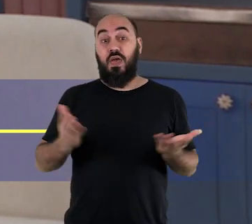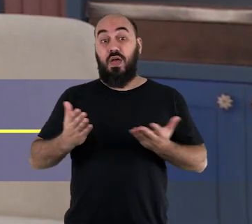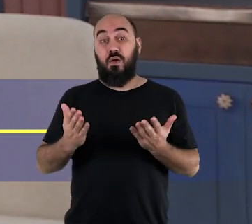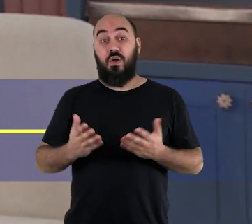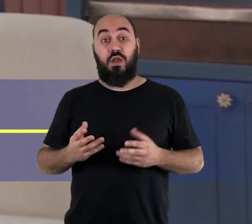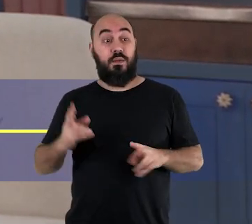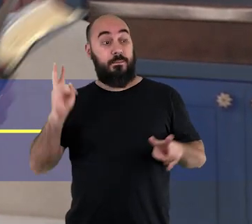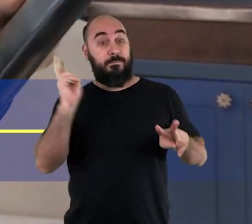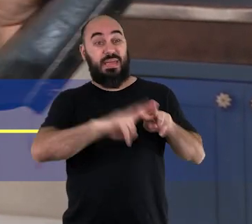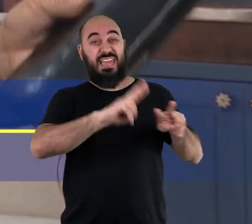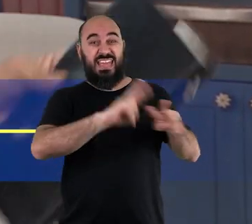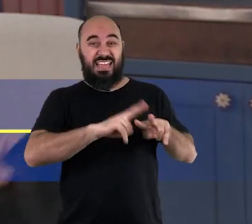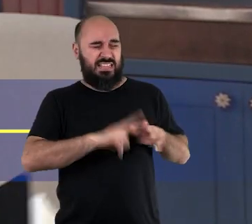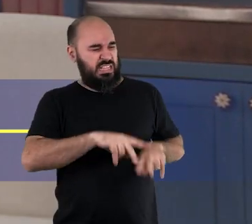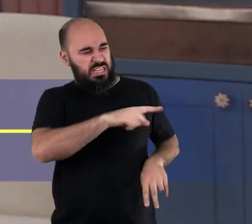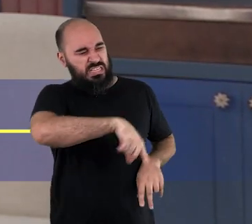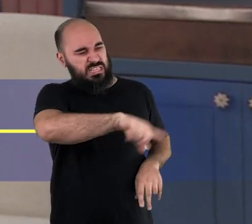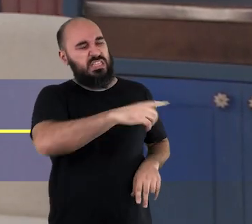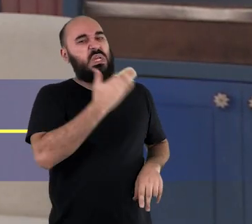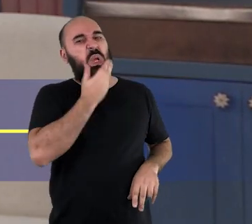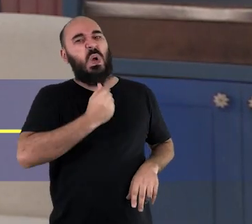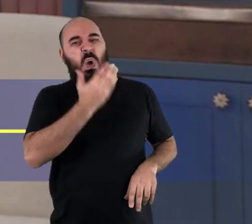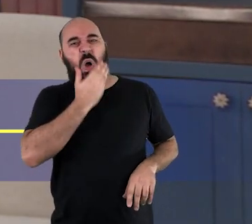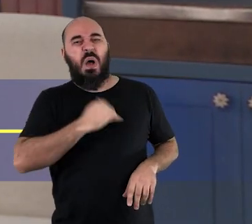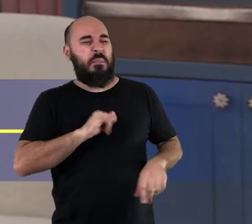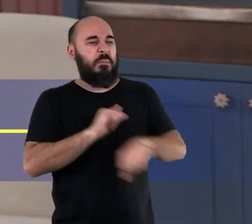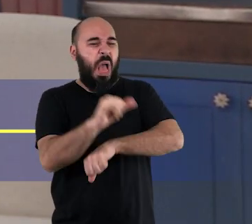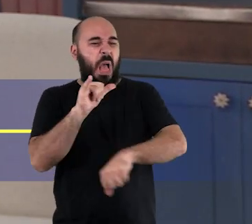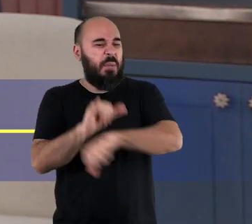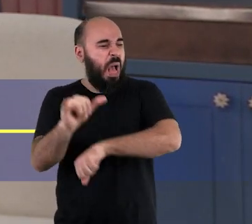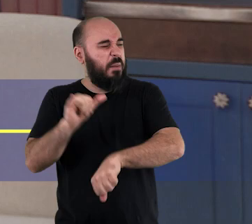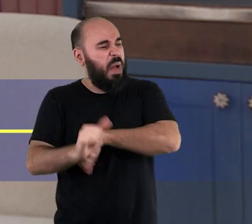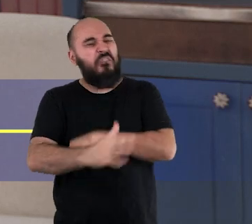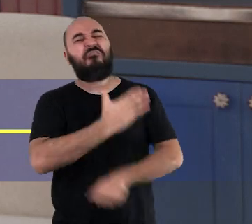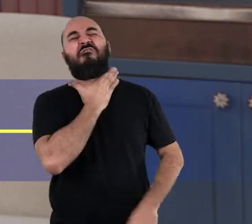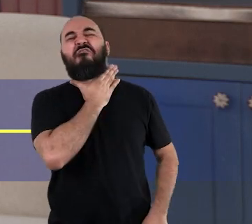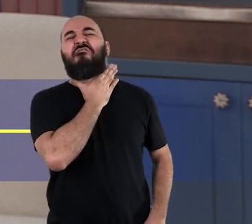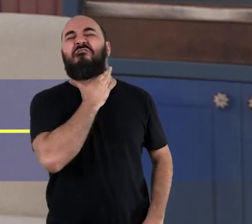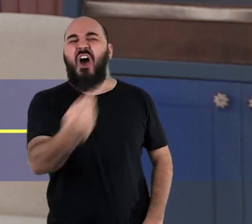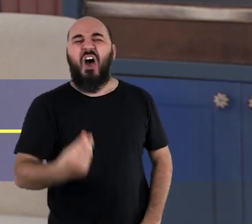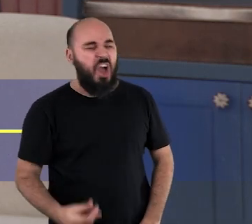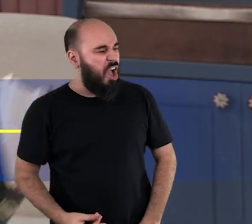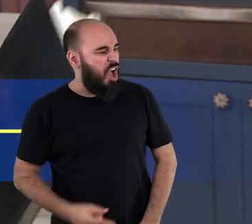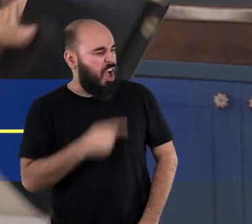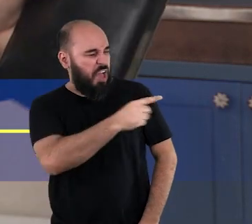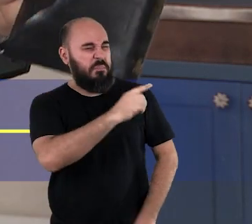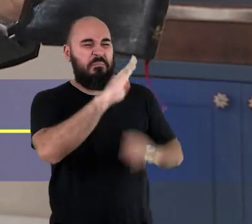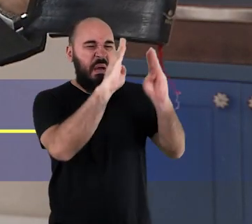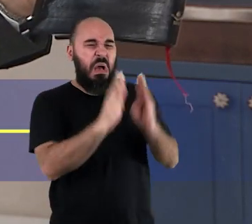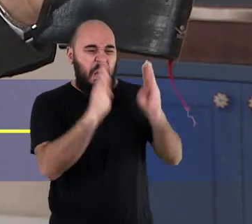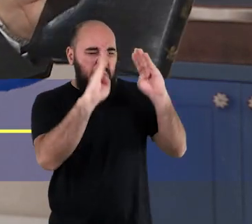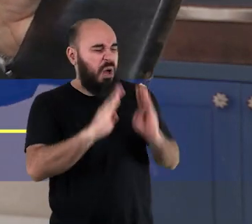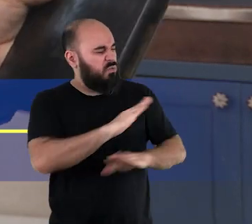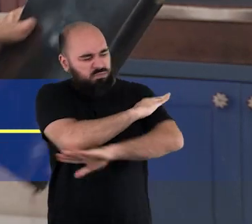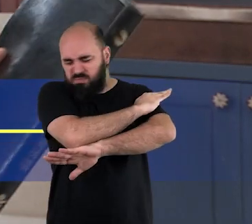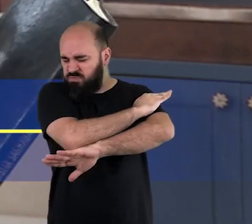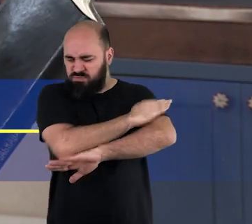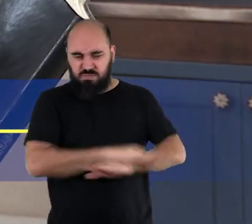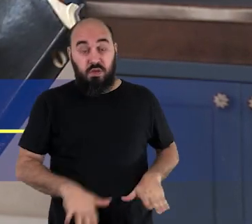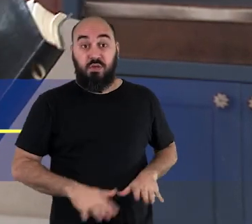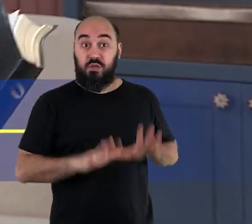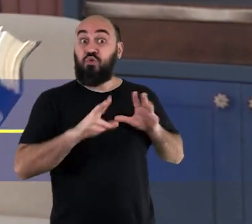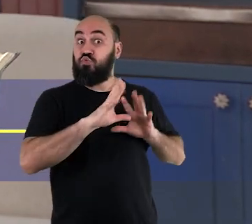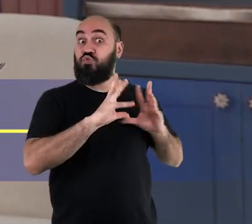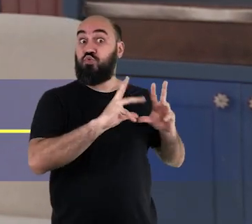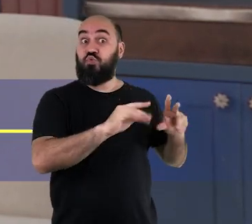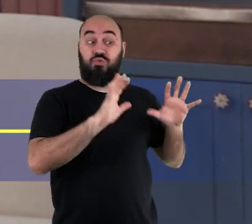falsos, esses mercenários, esses enganadores, sacerdotes de Baal. E a Bíblia diz que todos eles foram